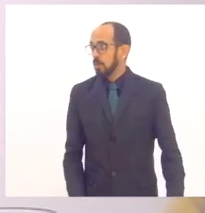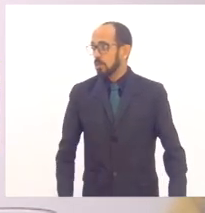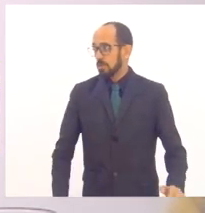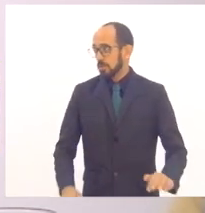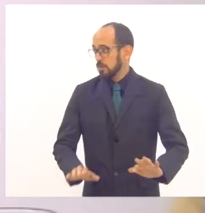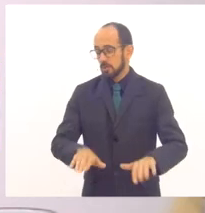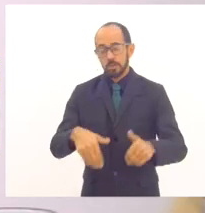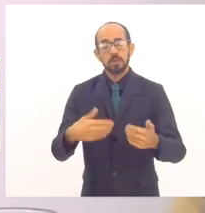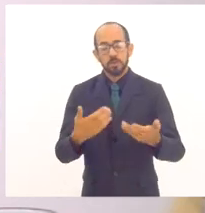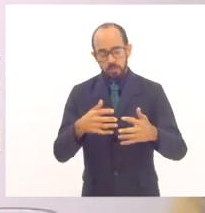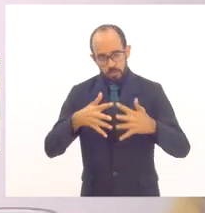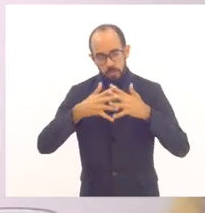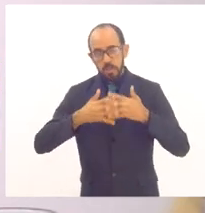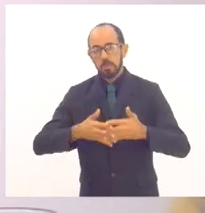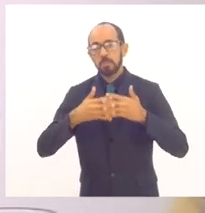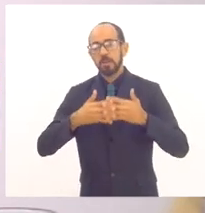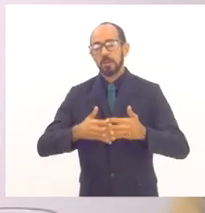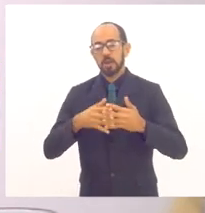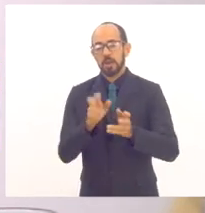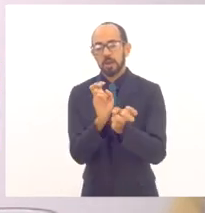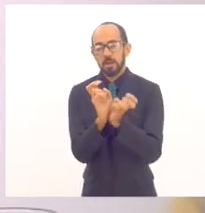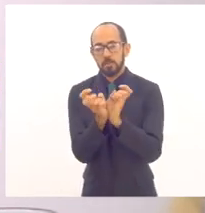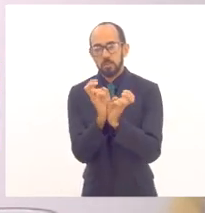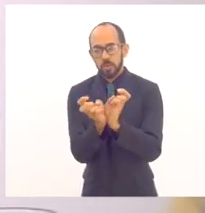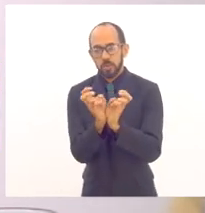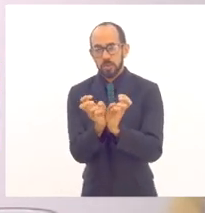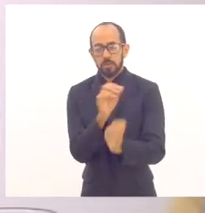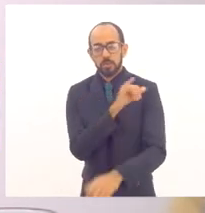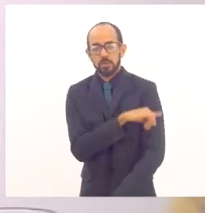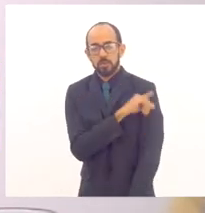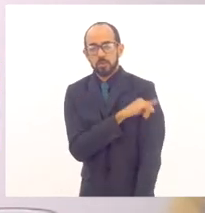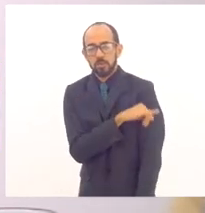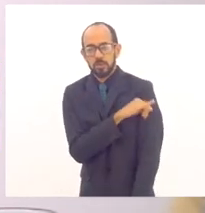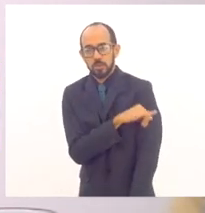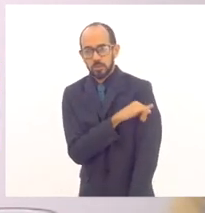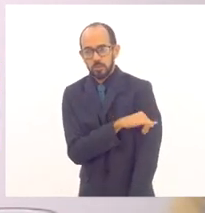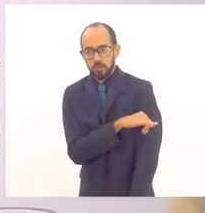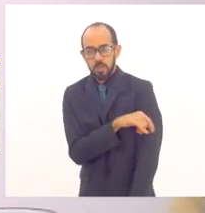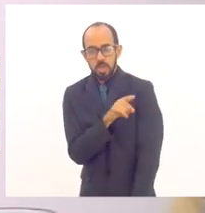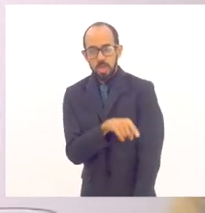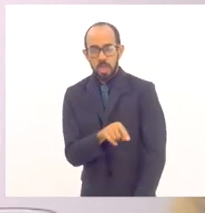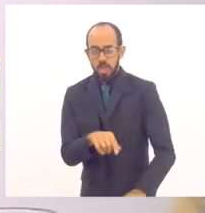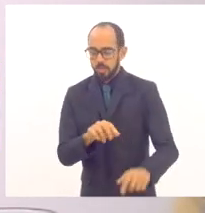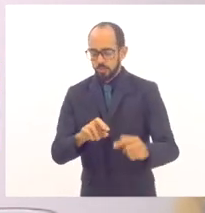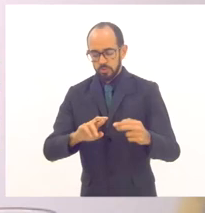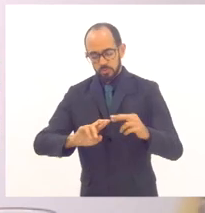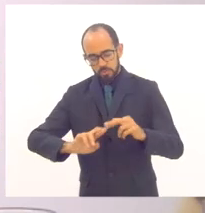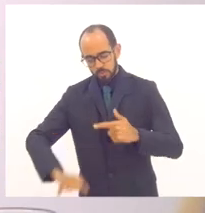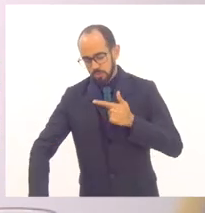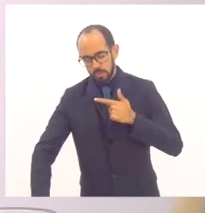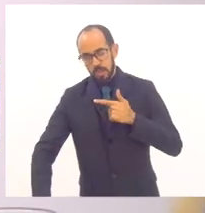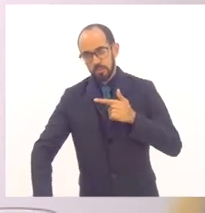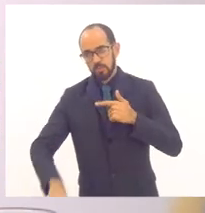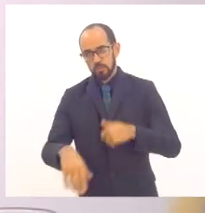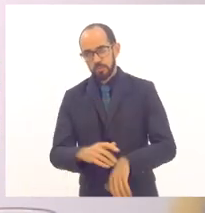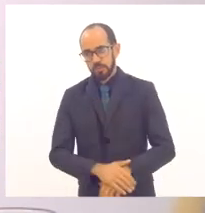atrapalhar a capoeira do Rio de Janeiro, né? Ela é exatamente o contrário.